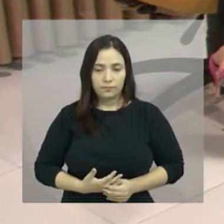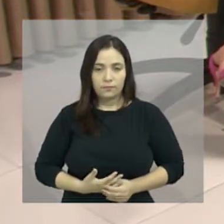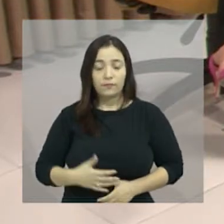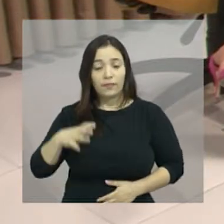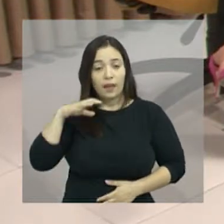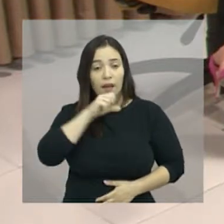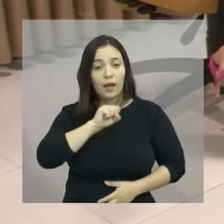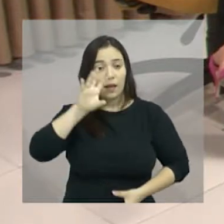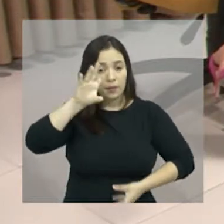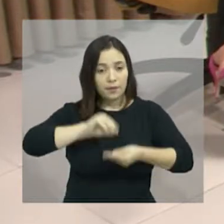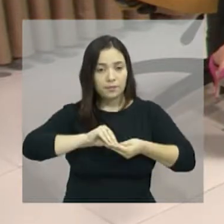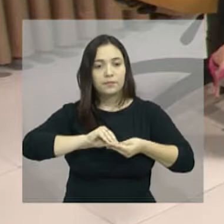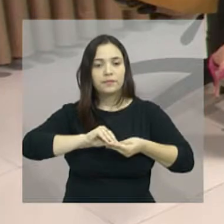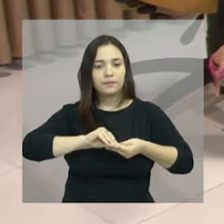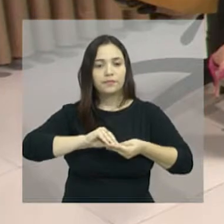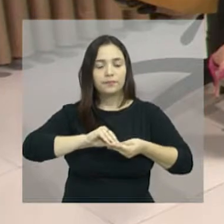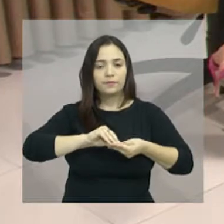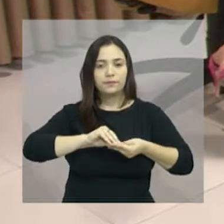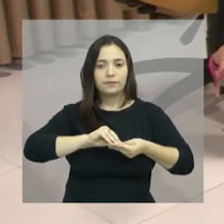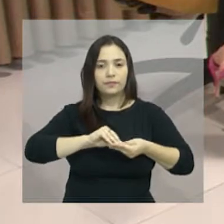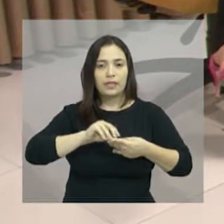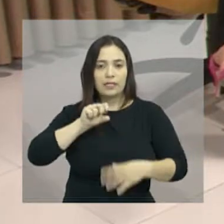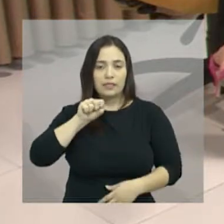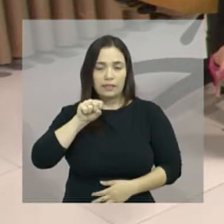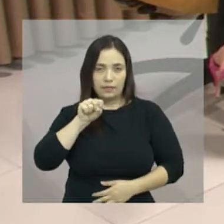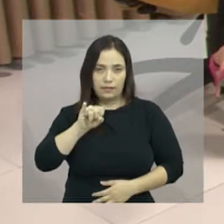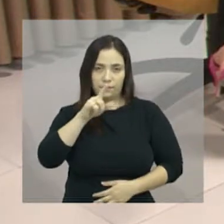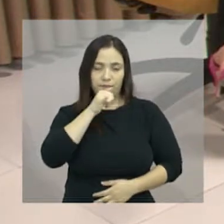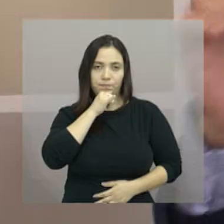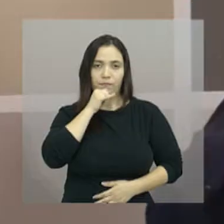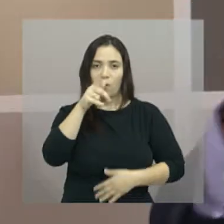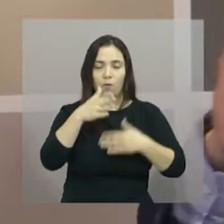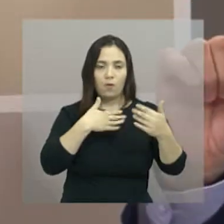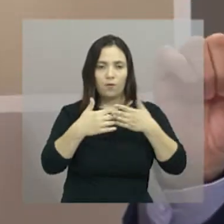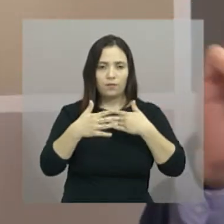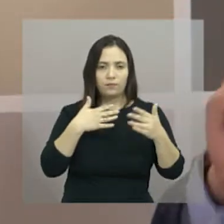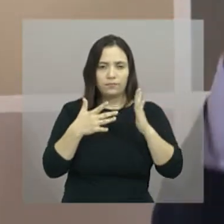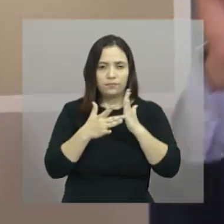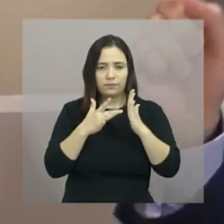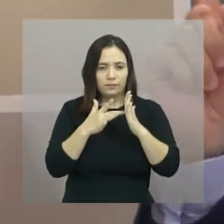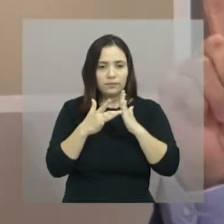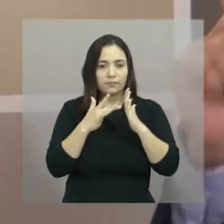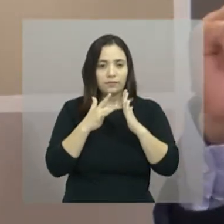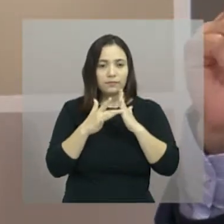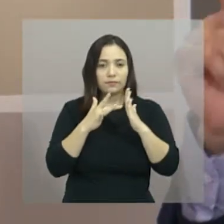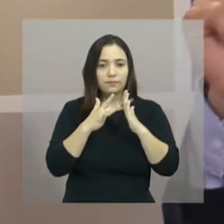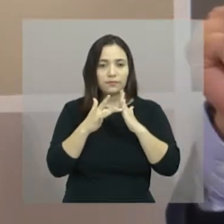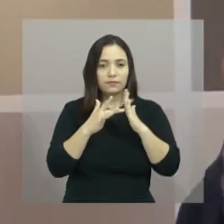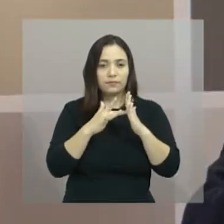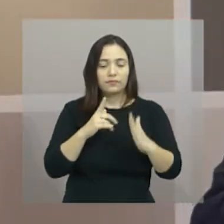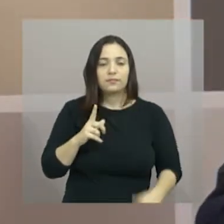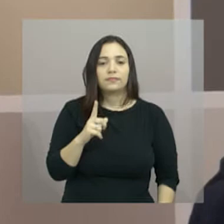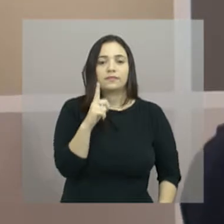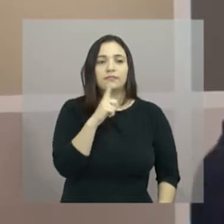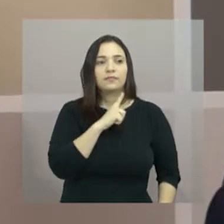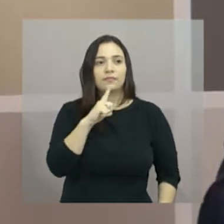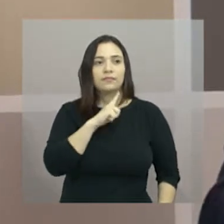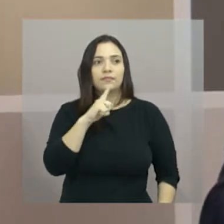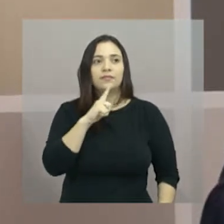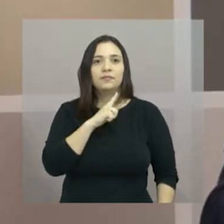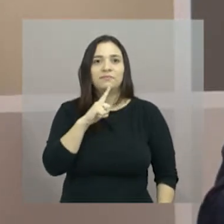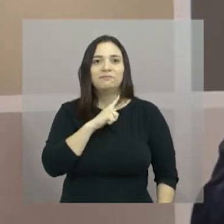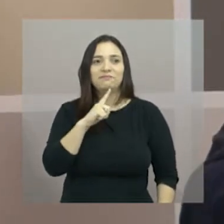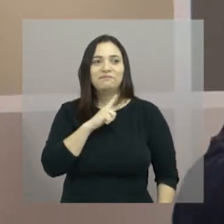rápida de atenção básica, se você pegar em qualquer PSF, ele tem um cadastro de quantos pacientes estão retidos ao